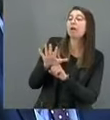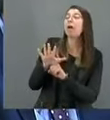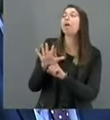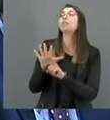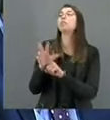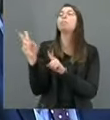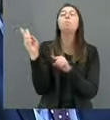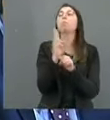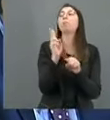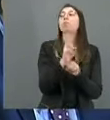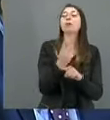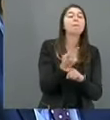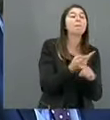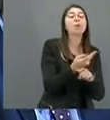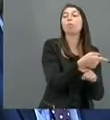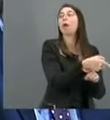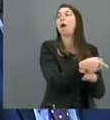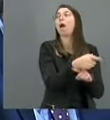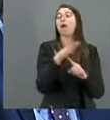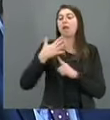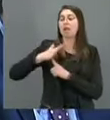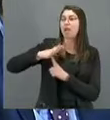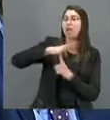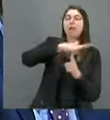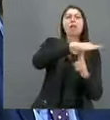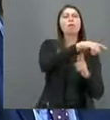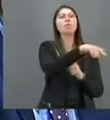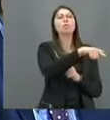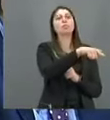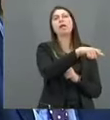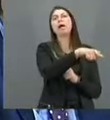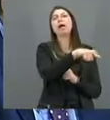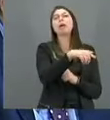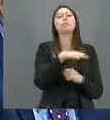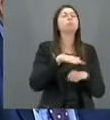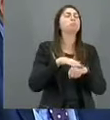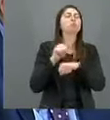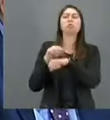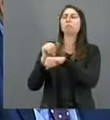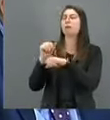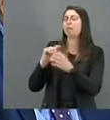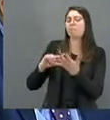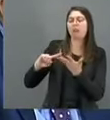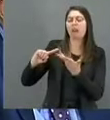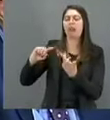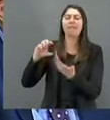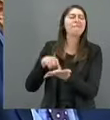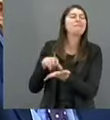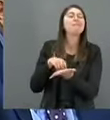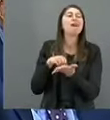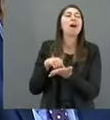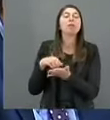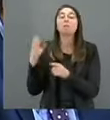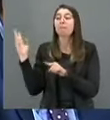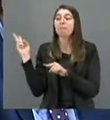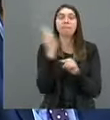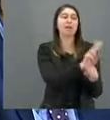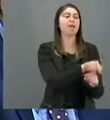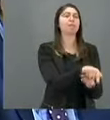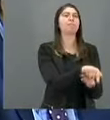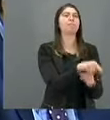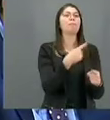civil? Colocariam helicópteros? Chamariam as forças armadas? Porque você vai defender quem você